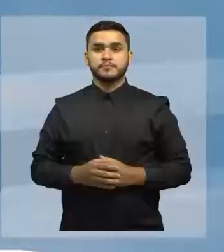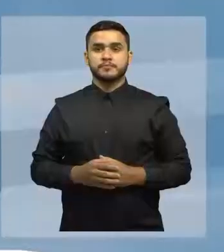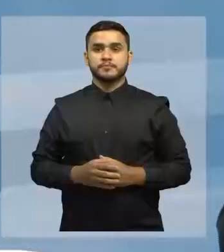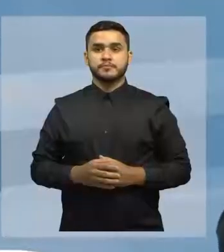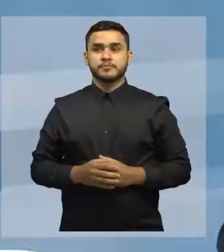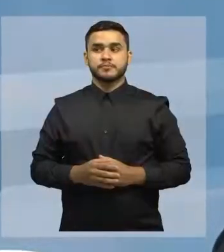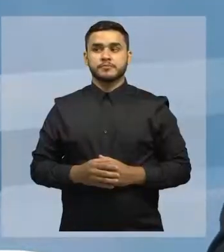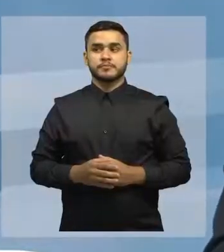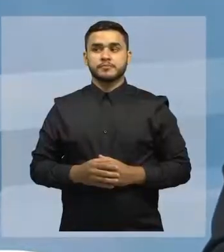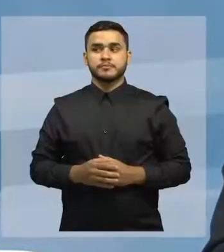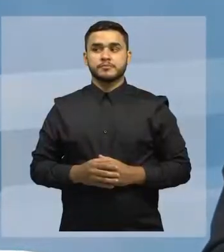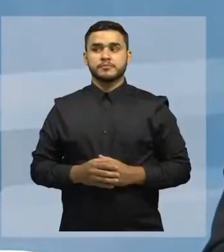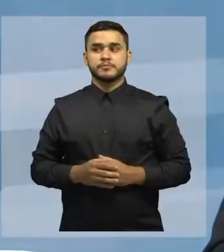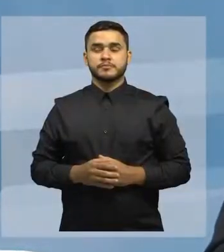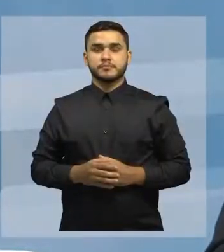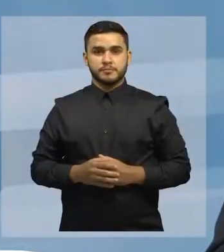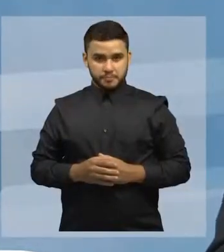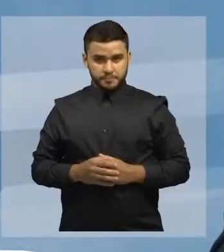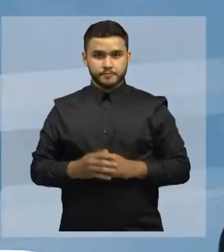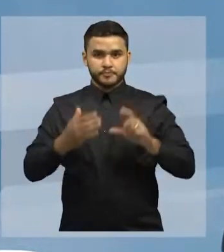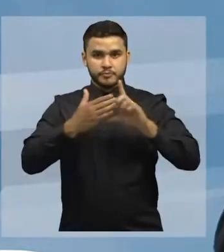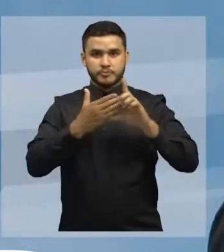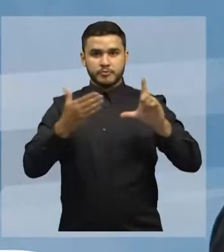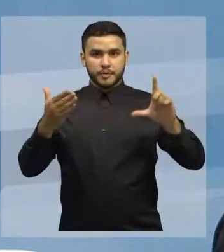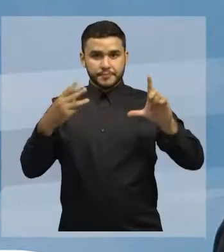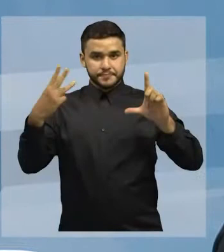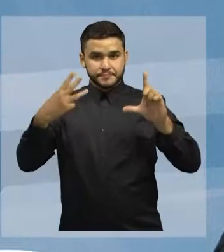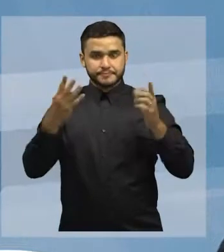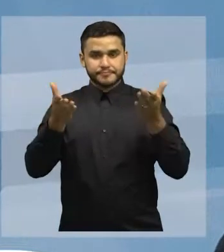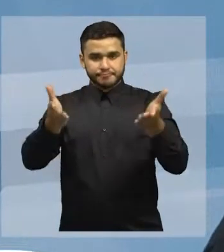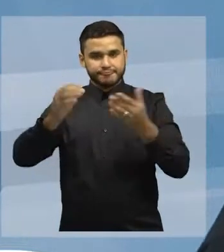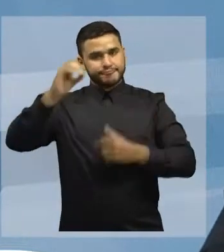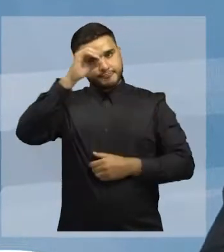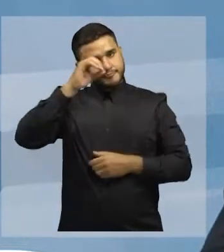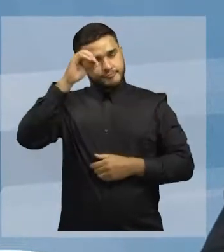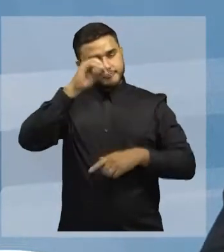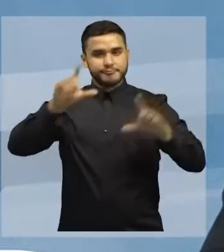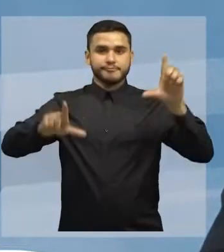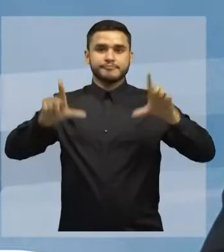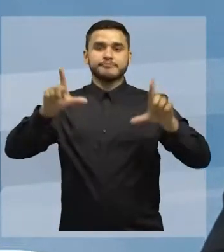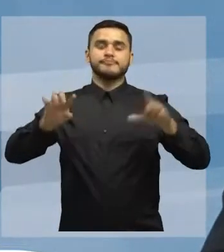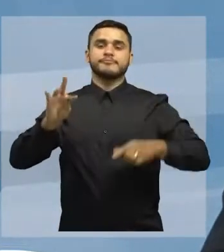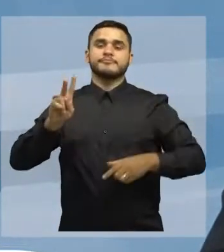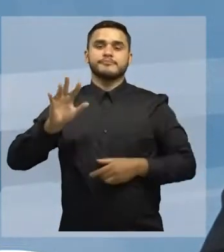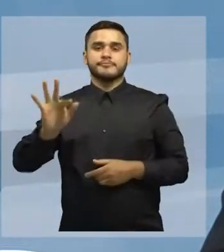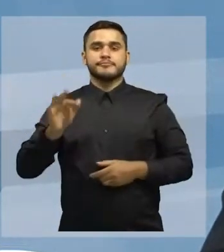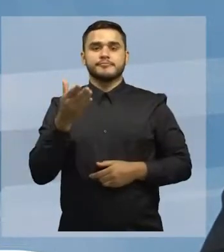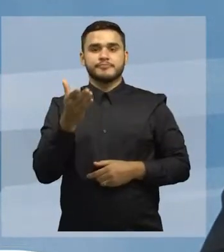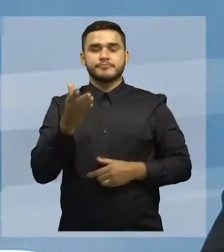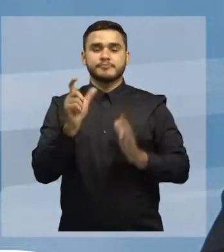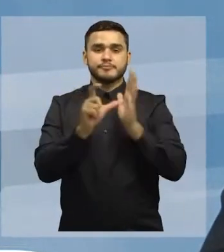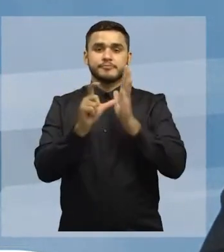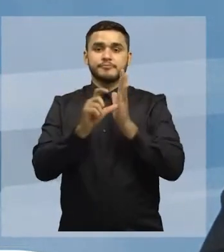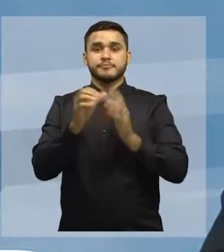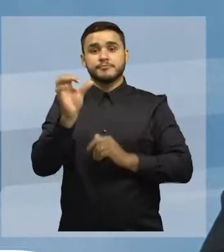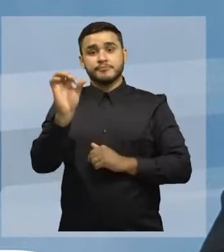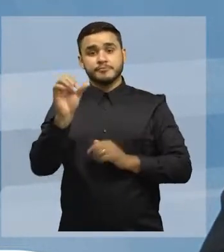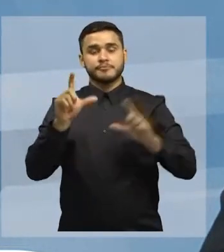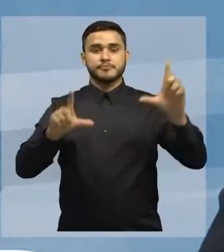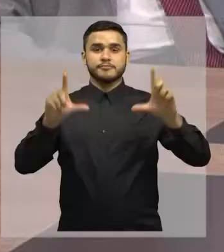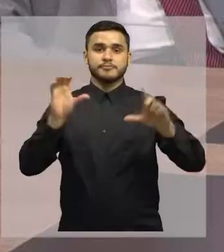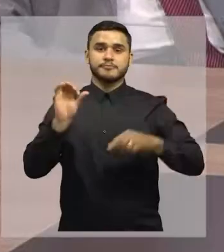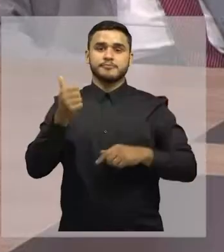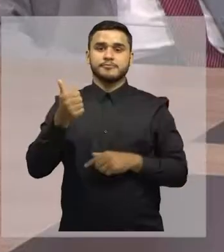Estamos de volta com o terceiro e último bloco do programa Observatório pela TV Fortaleza, canal 6 da Multiplay 61.4 digital, hoje com as